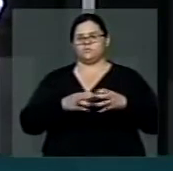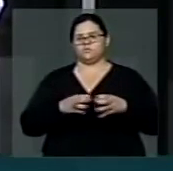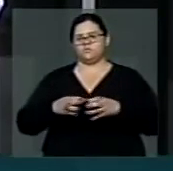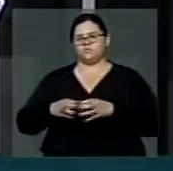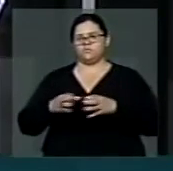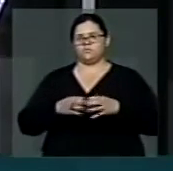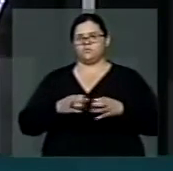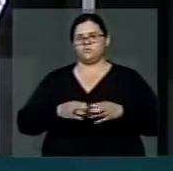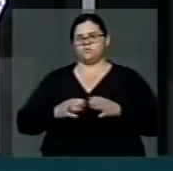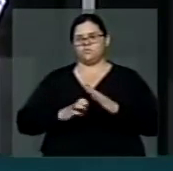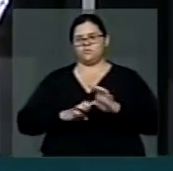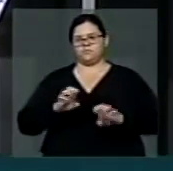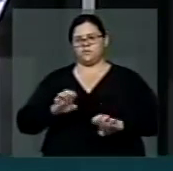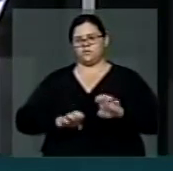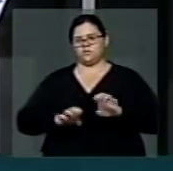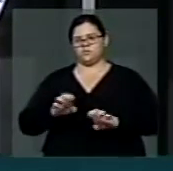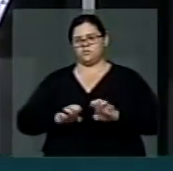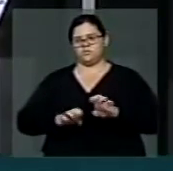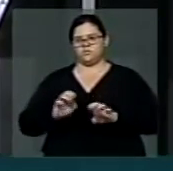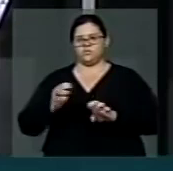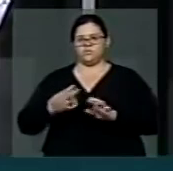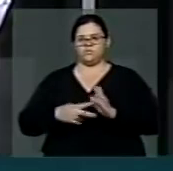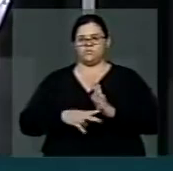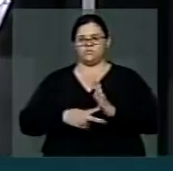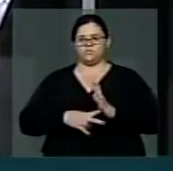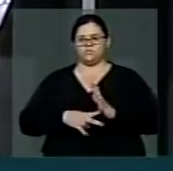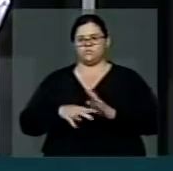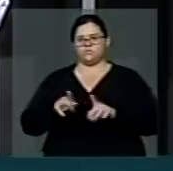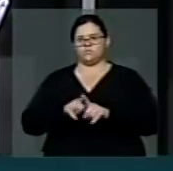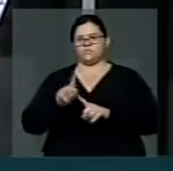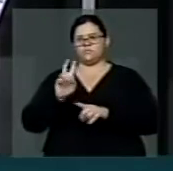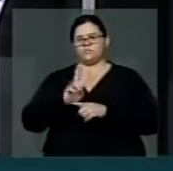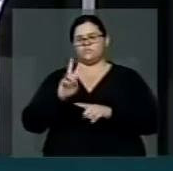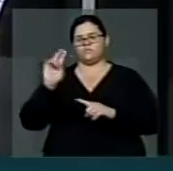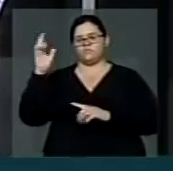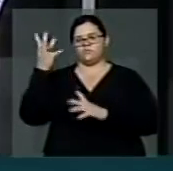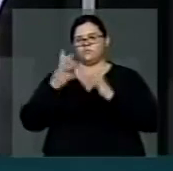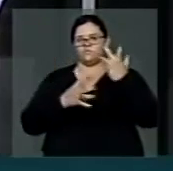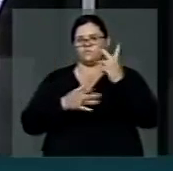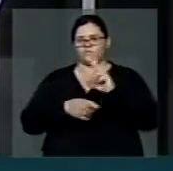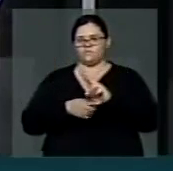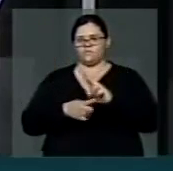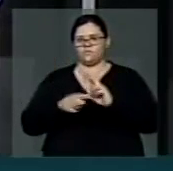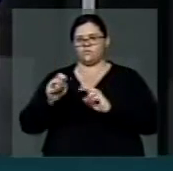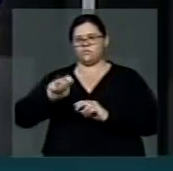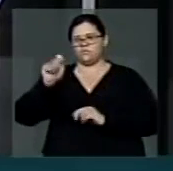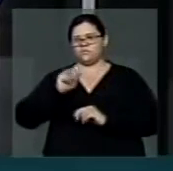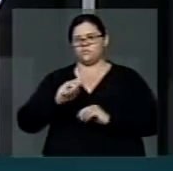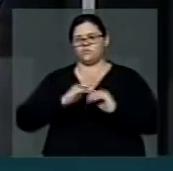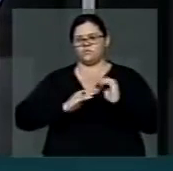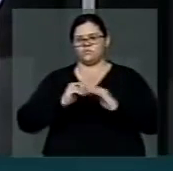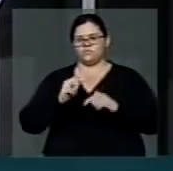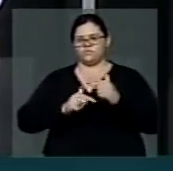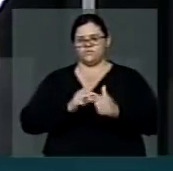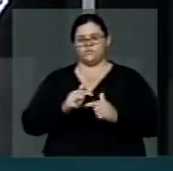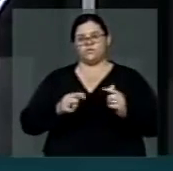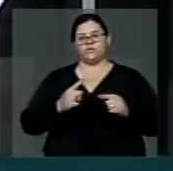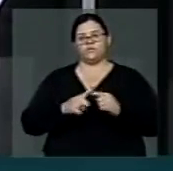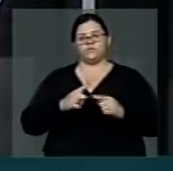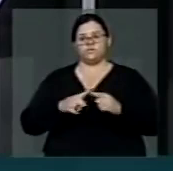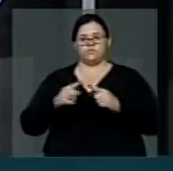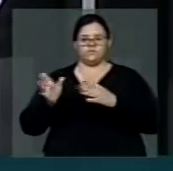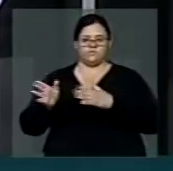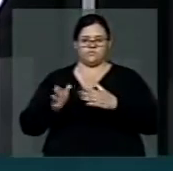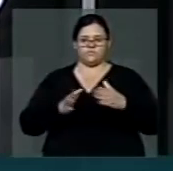entidades empresariais a sindicatos, de ambientalistas a associações de profissionais liberais, passando por